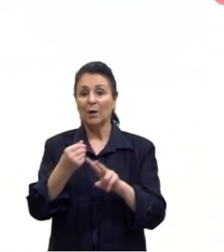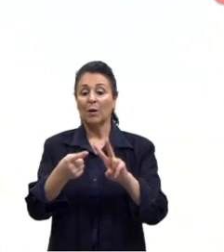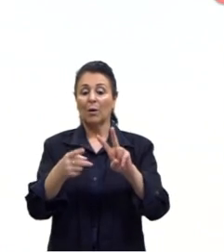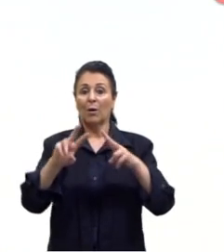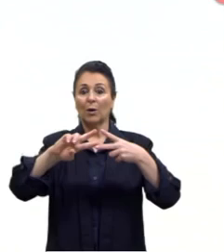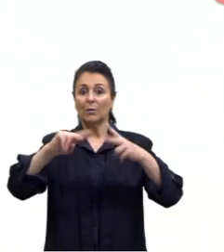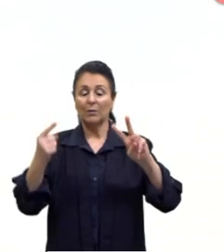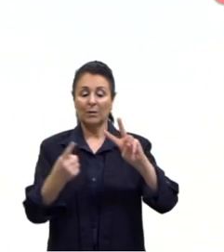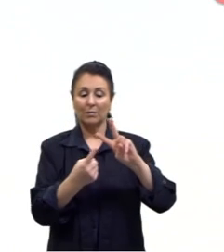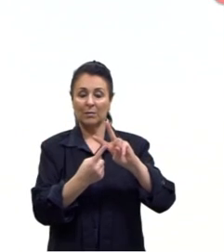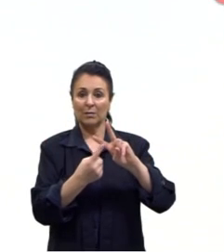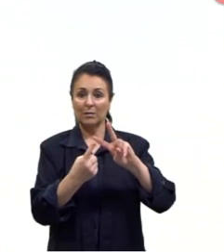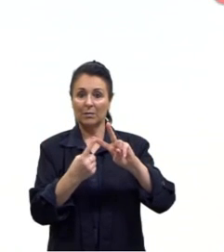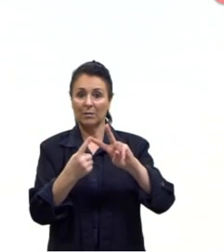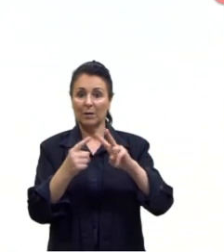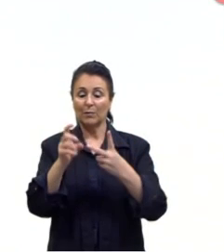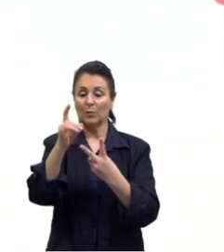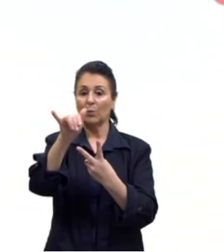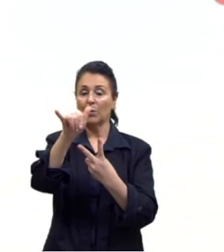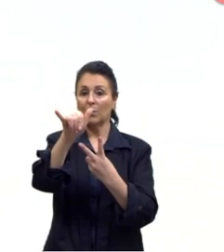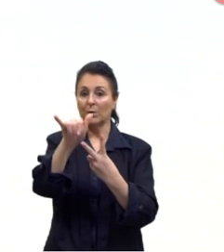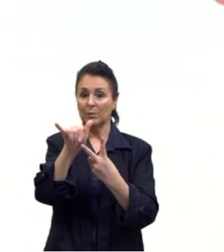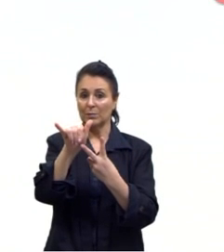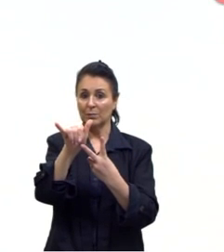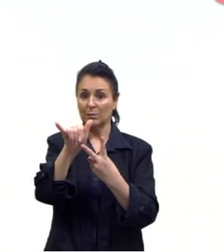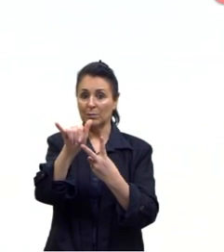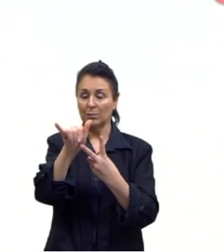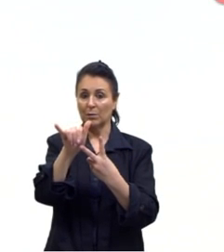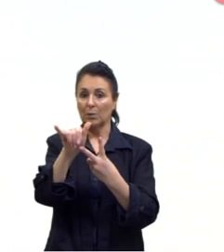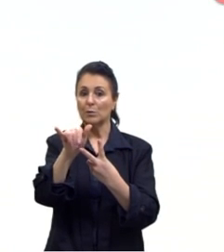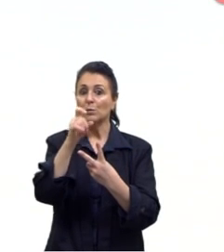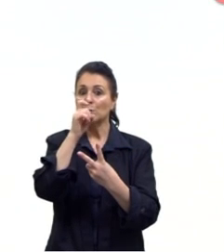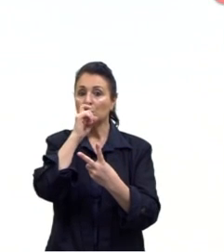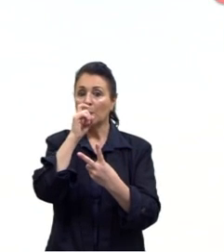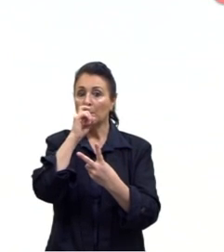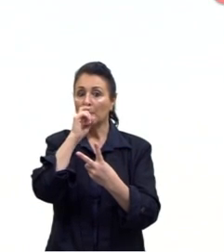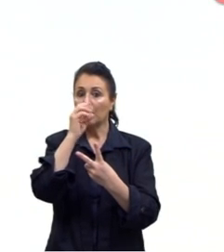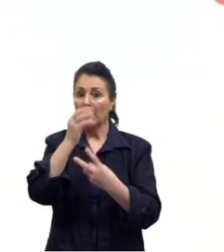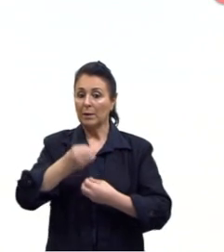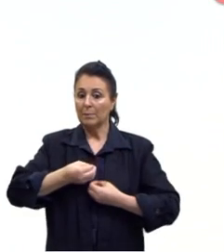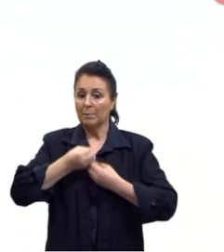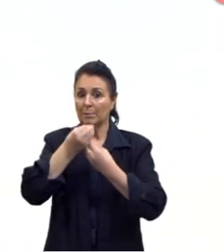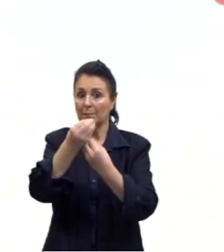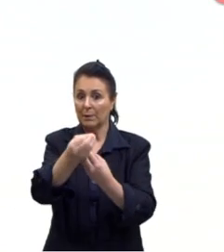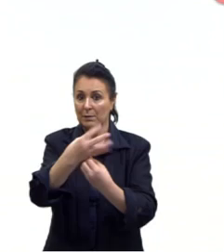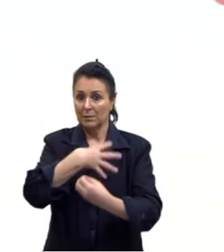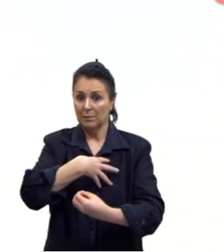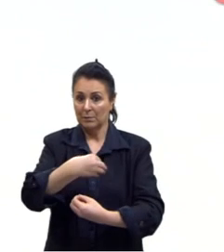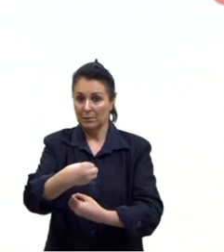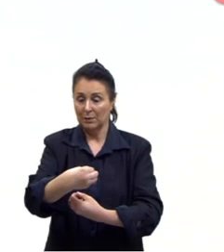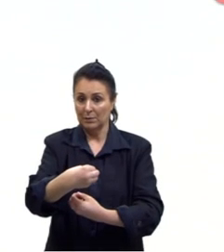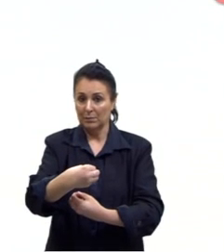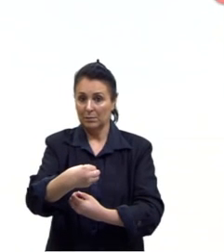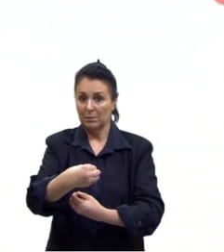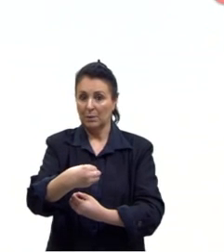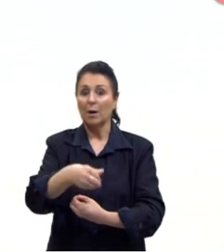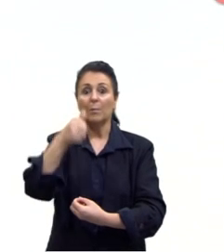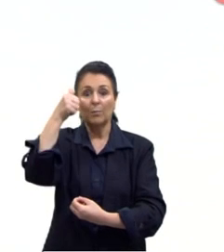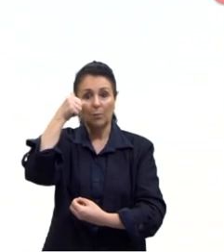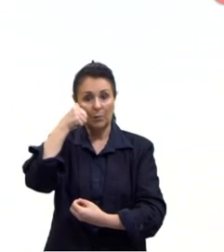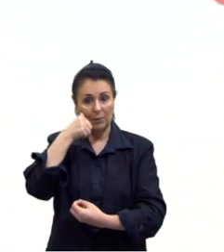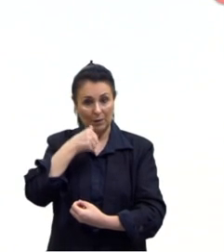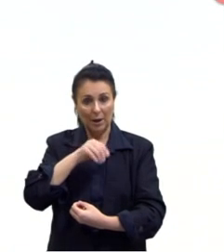Y que é passado só de pai para filho porque Lembrando que a mulher não tem Y só tem um X